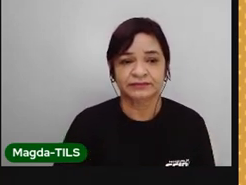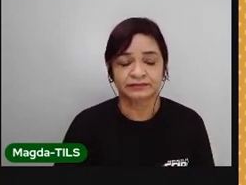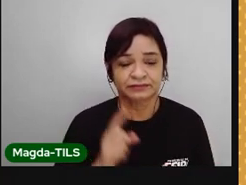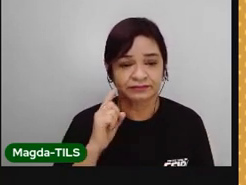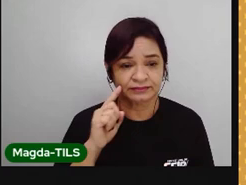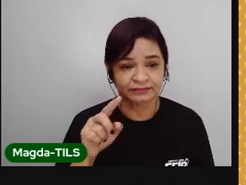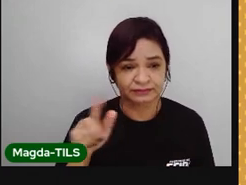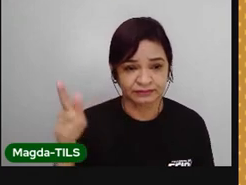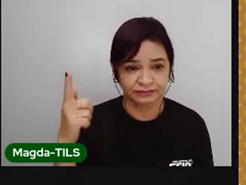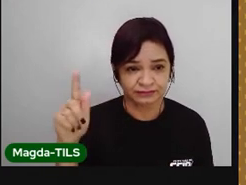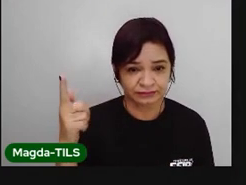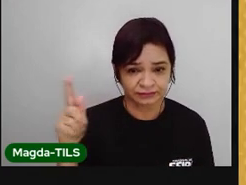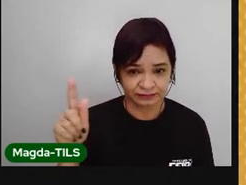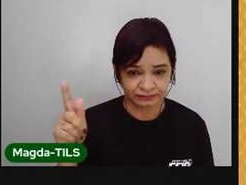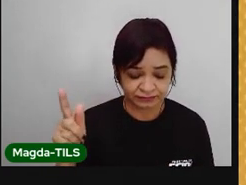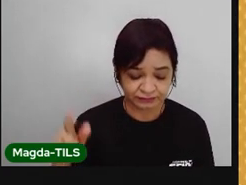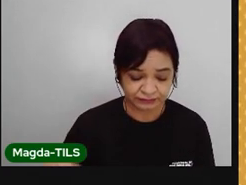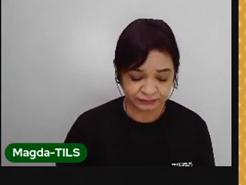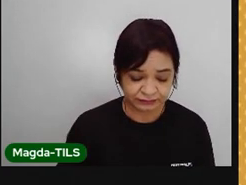geografia.